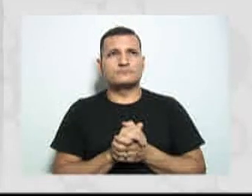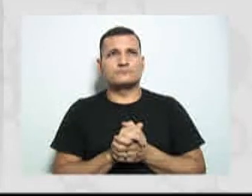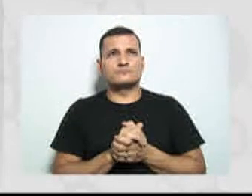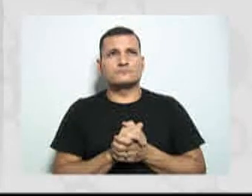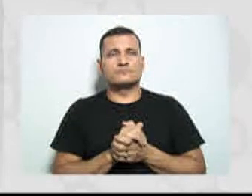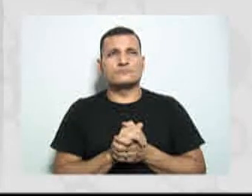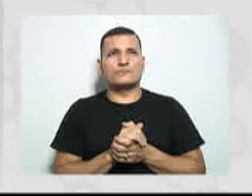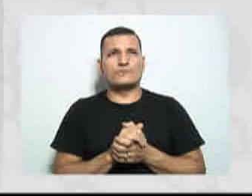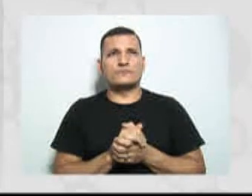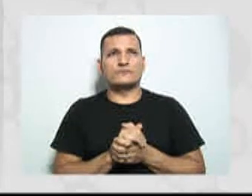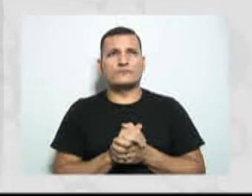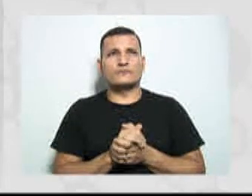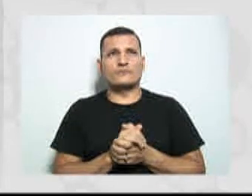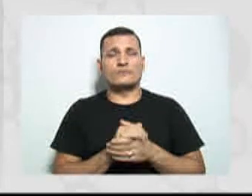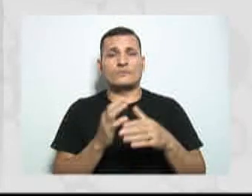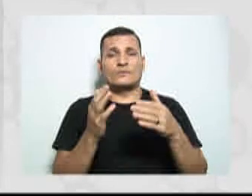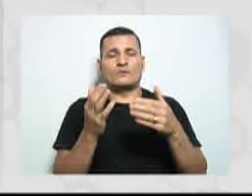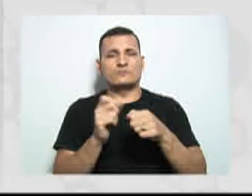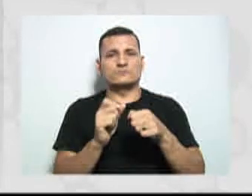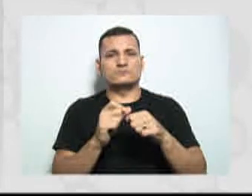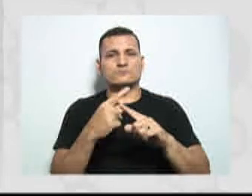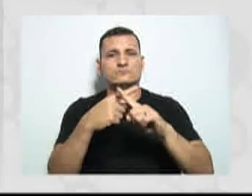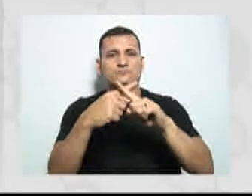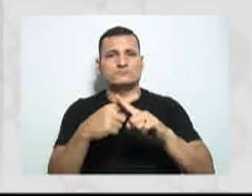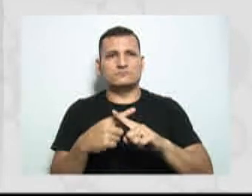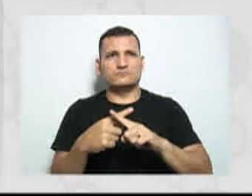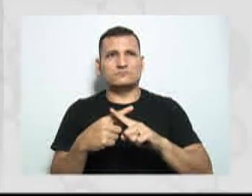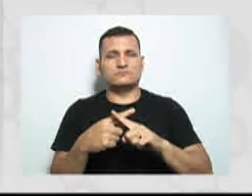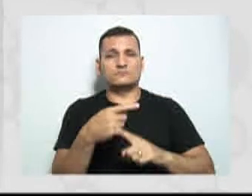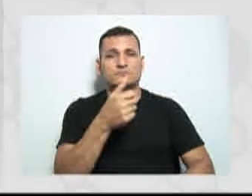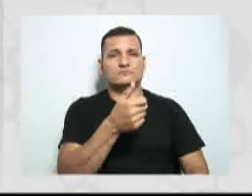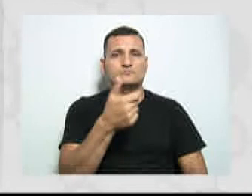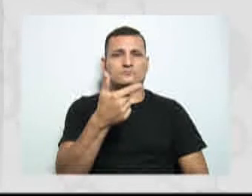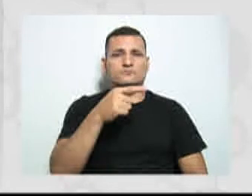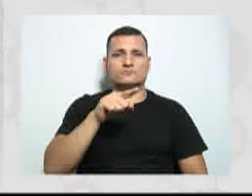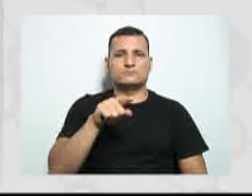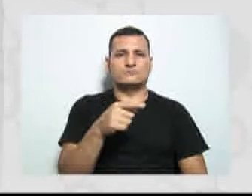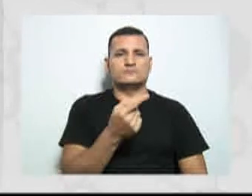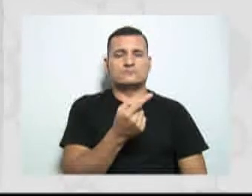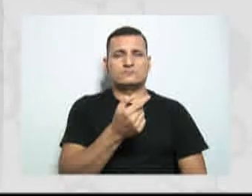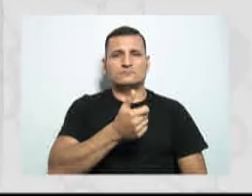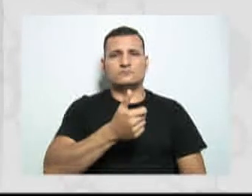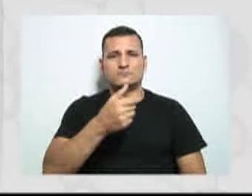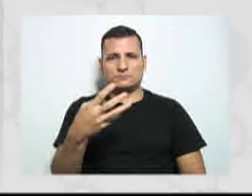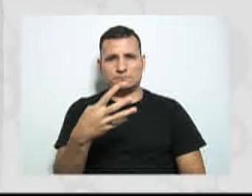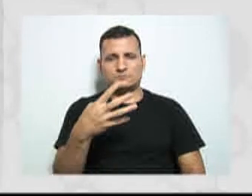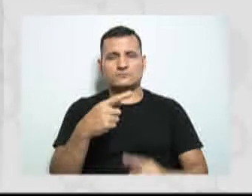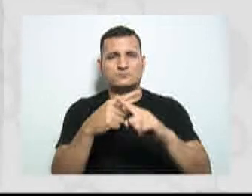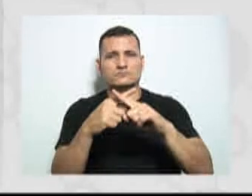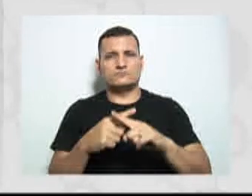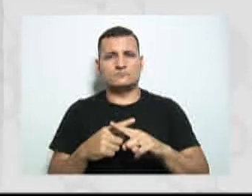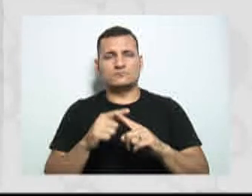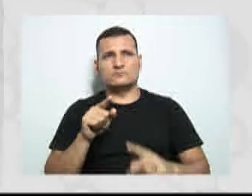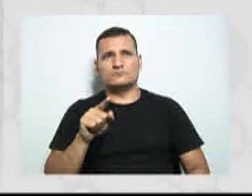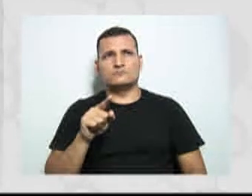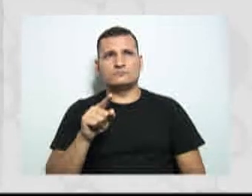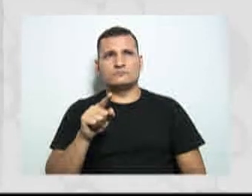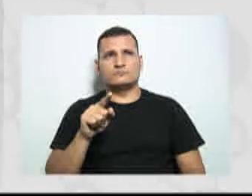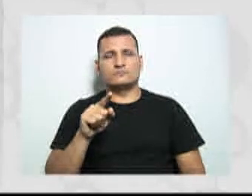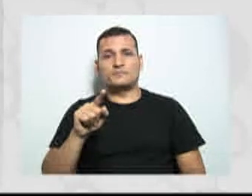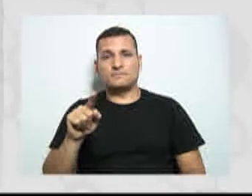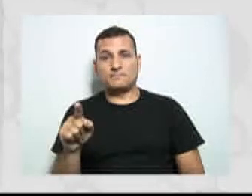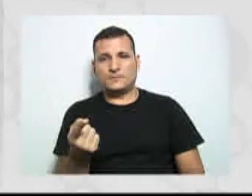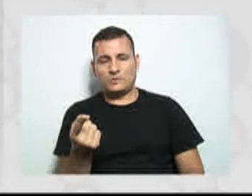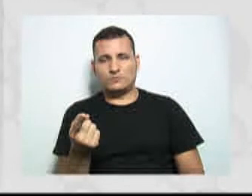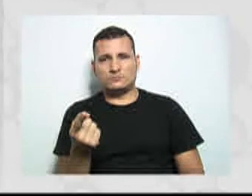faço? Vou fazer a multiplicação dos meus 12,14, certo? Pelas 1.000